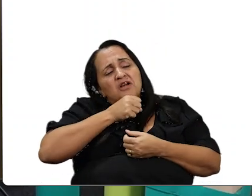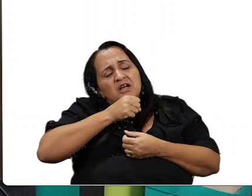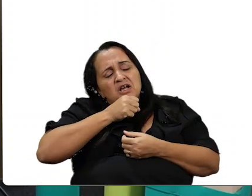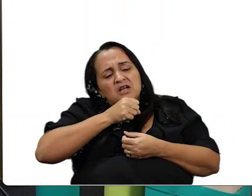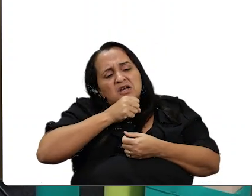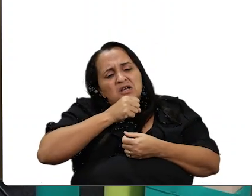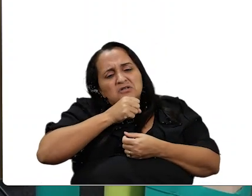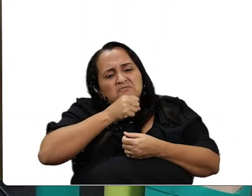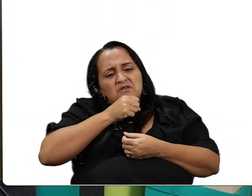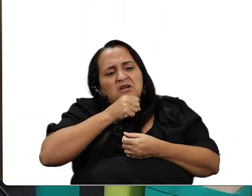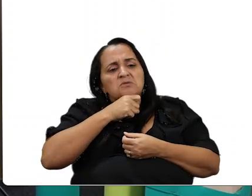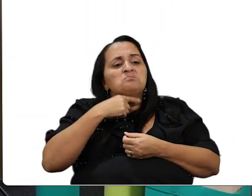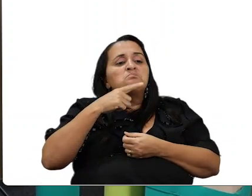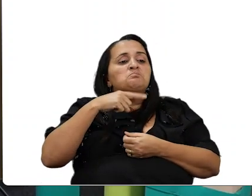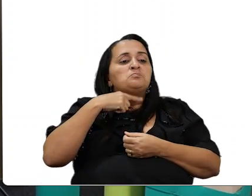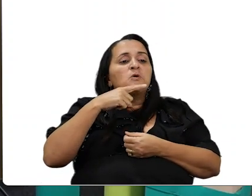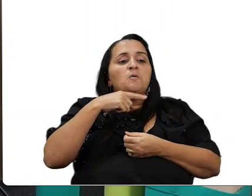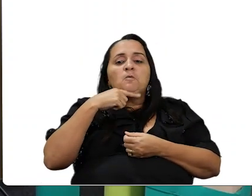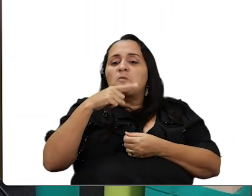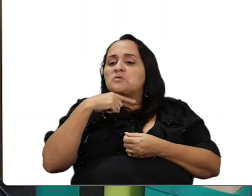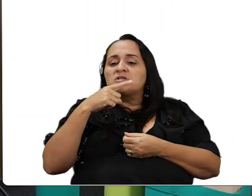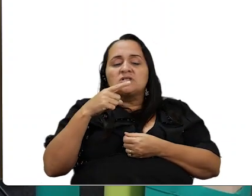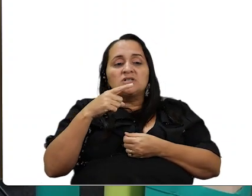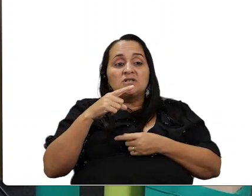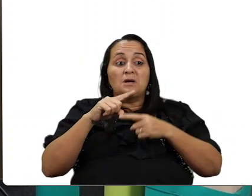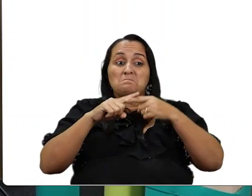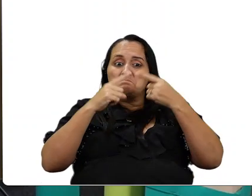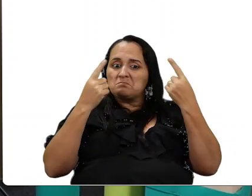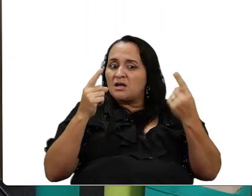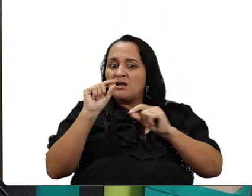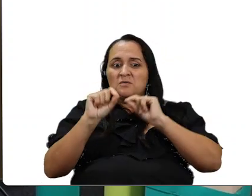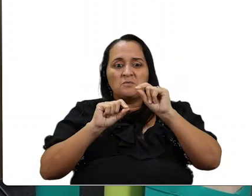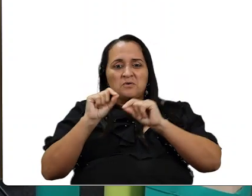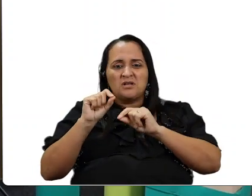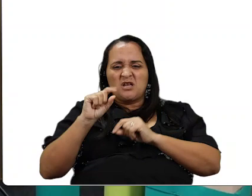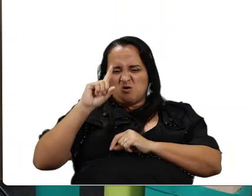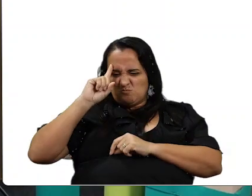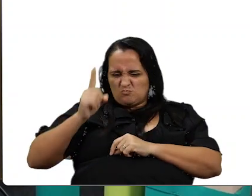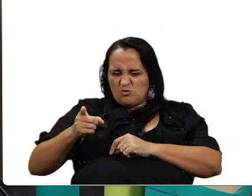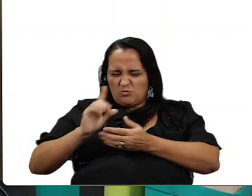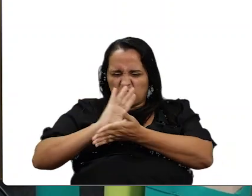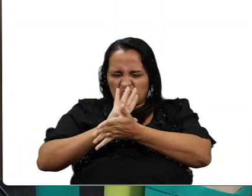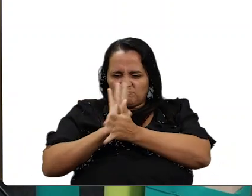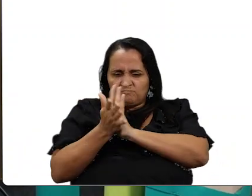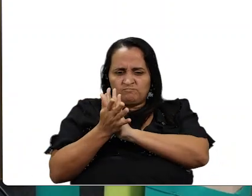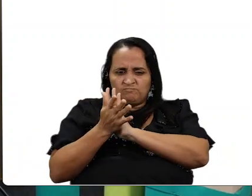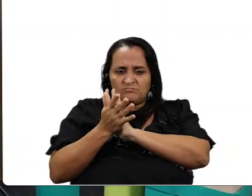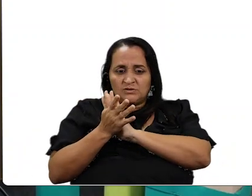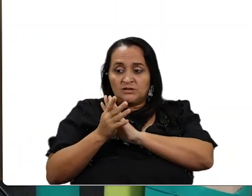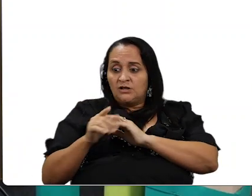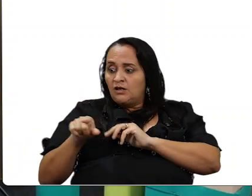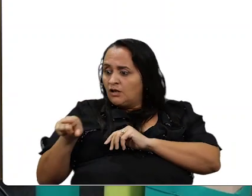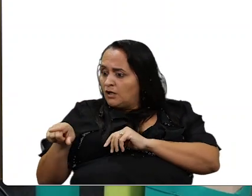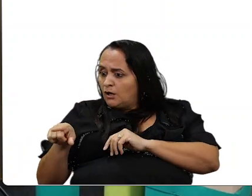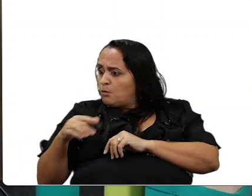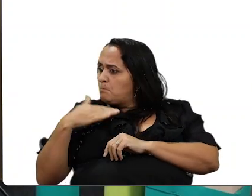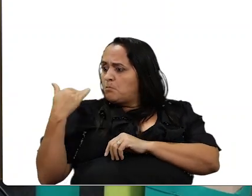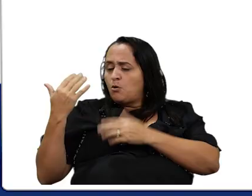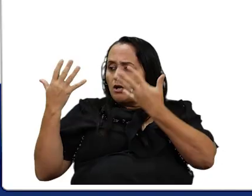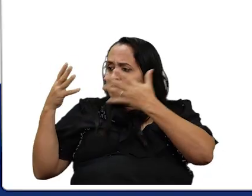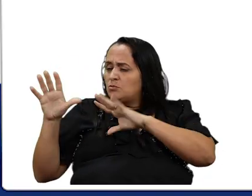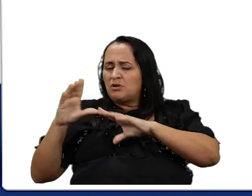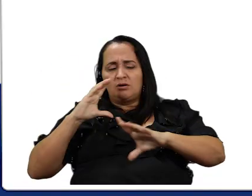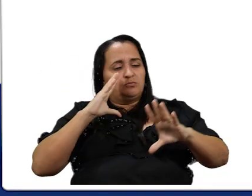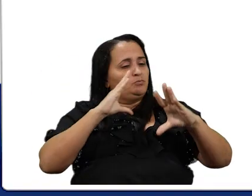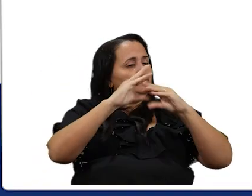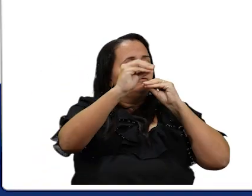não conseguia mais caçar, o dono dele resolveu sacrificá-lo. E para não morrer,